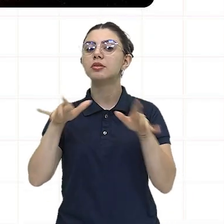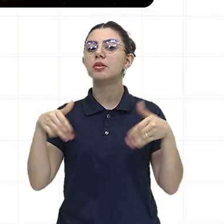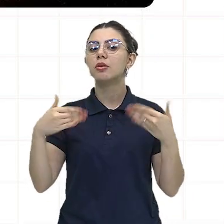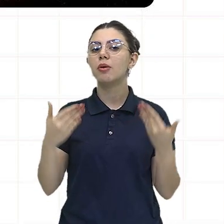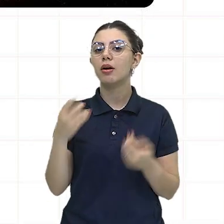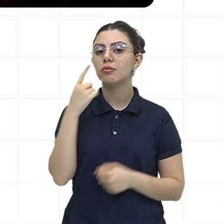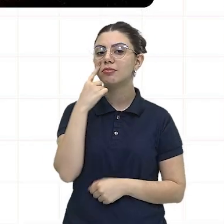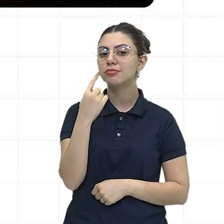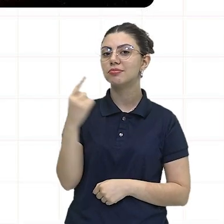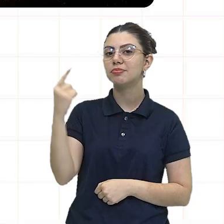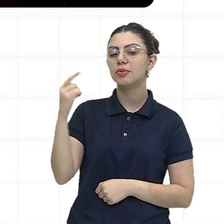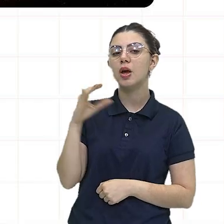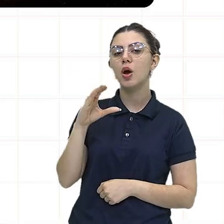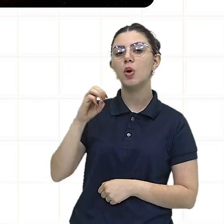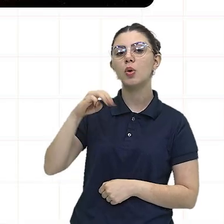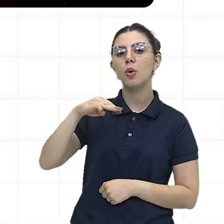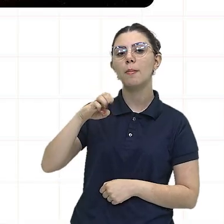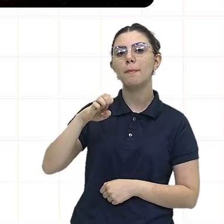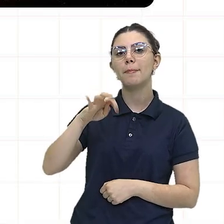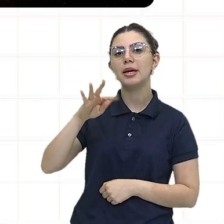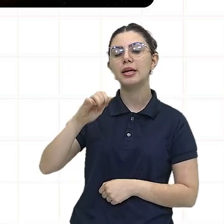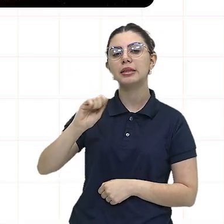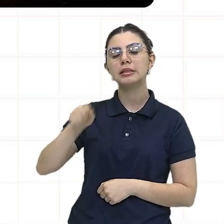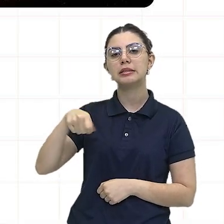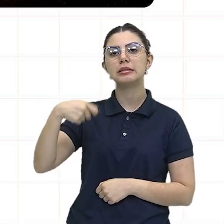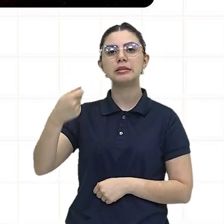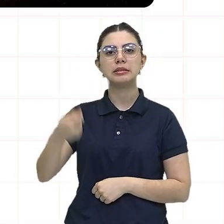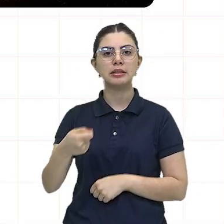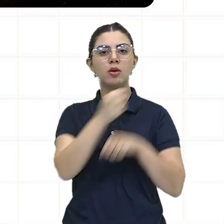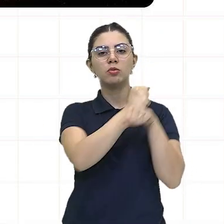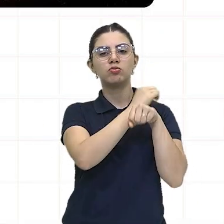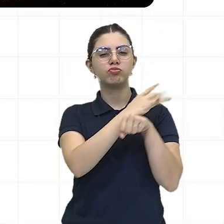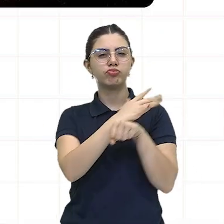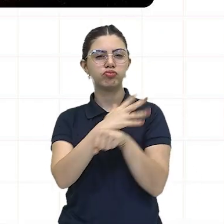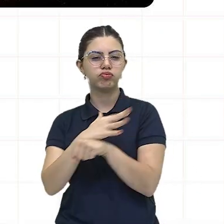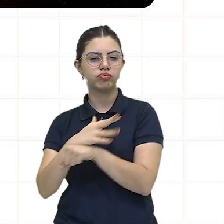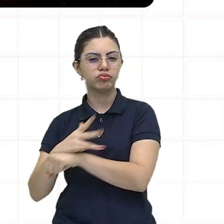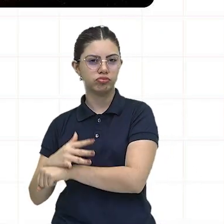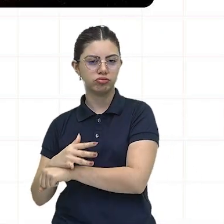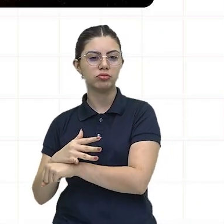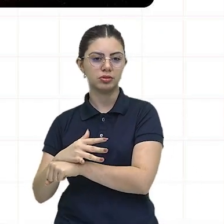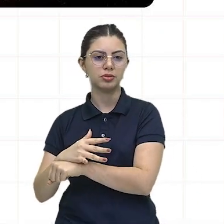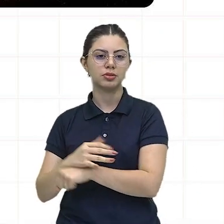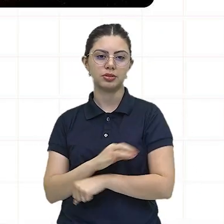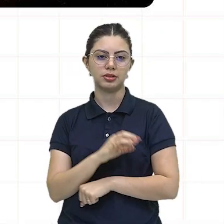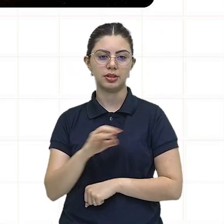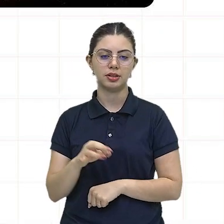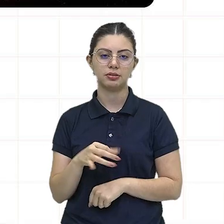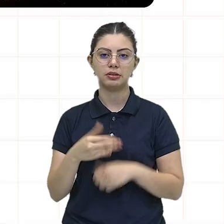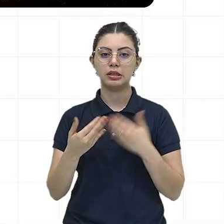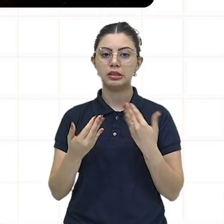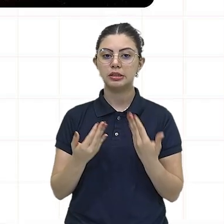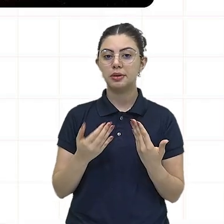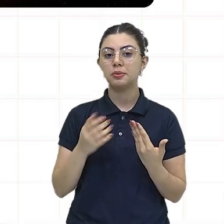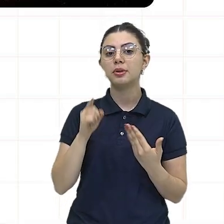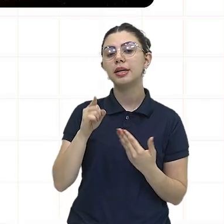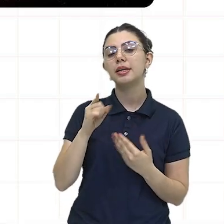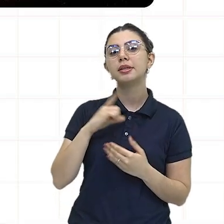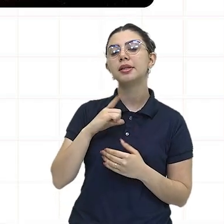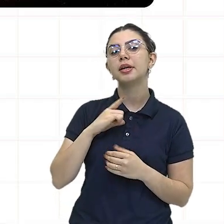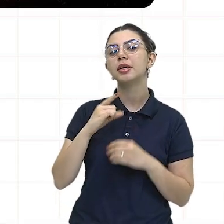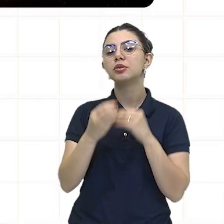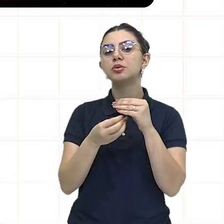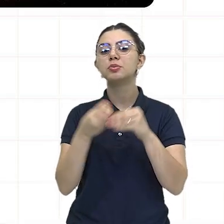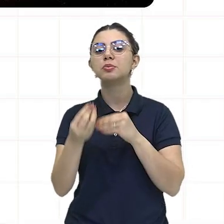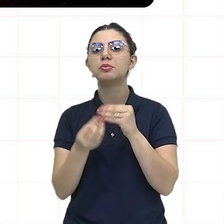os cometas. Os cometas, eles são corpos celestes compostos